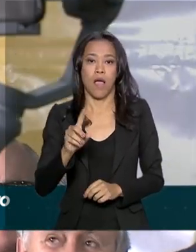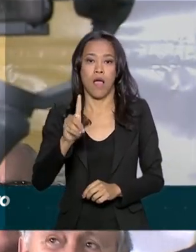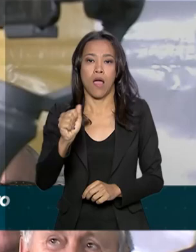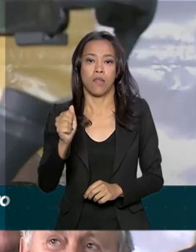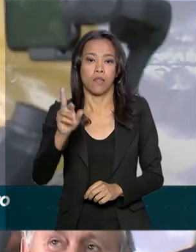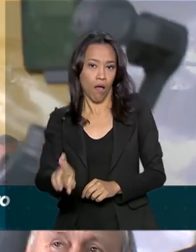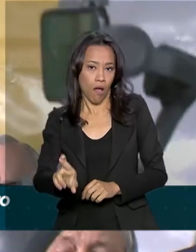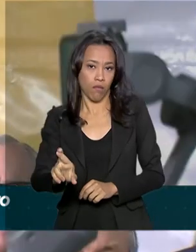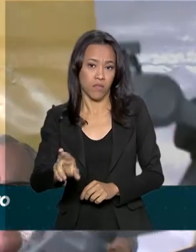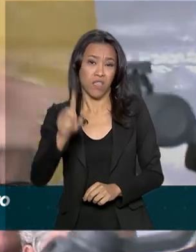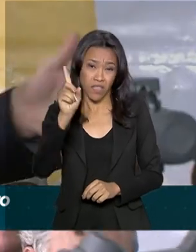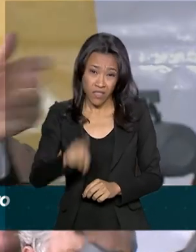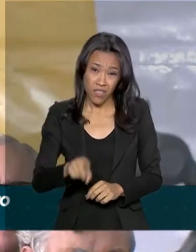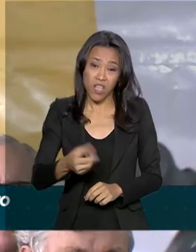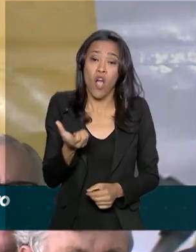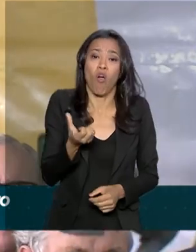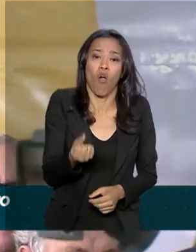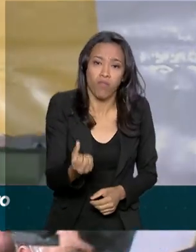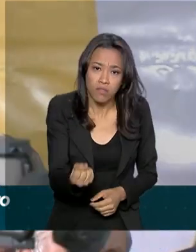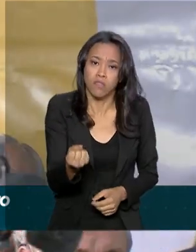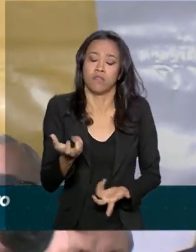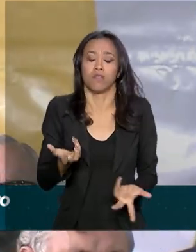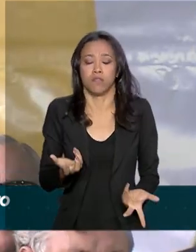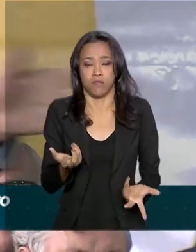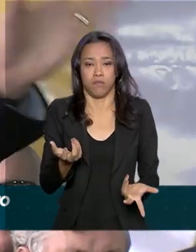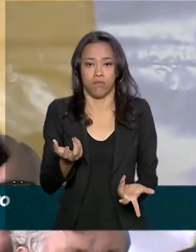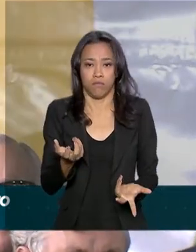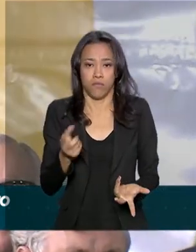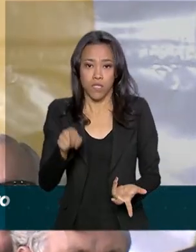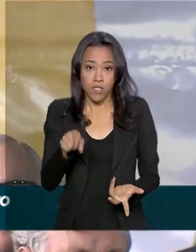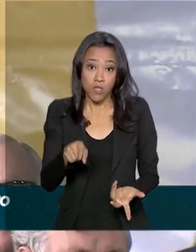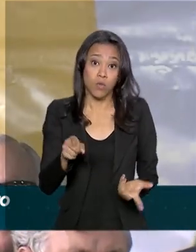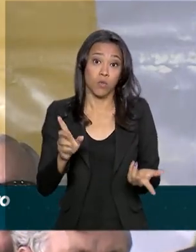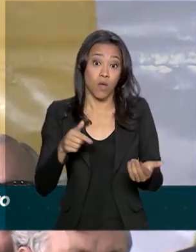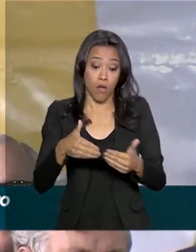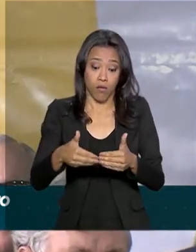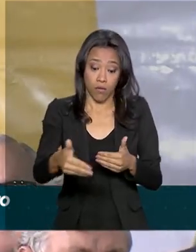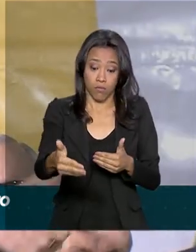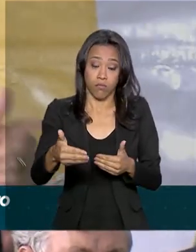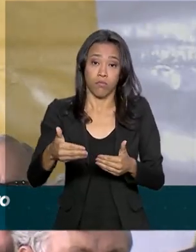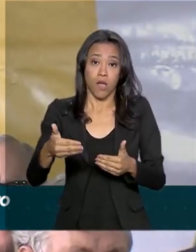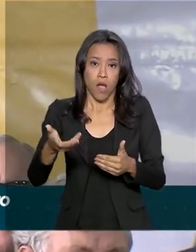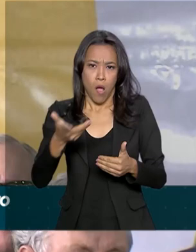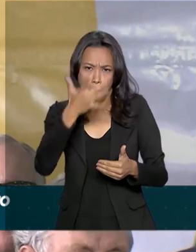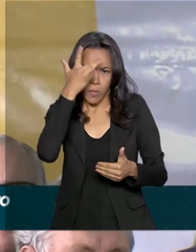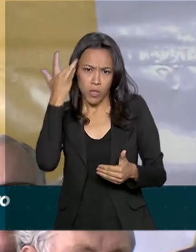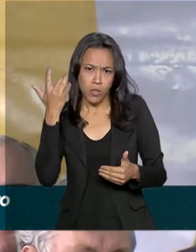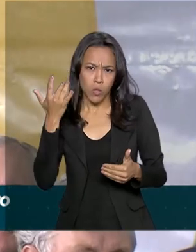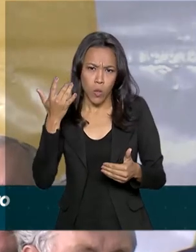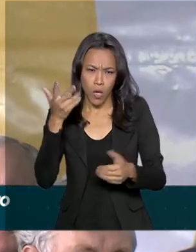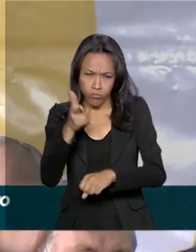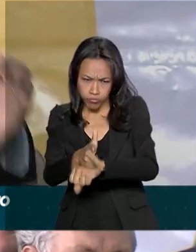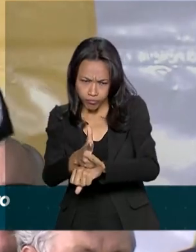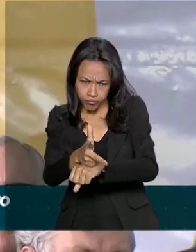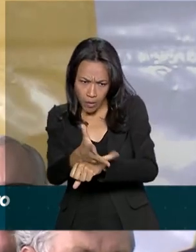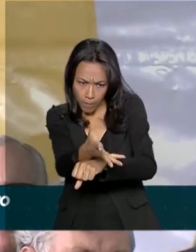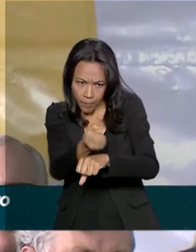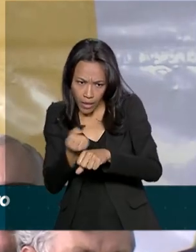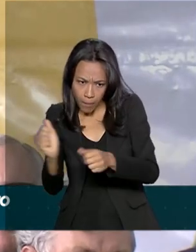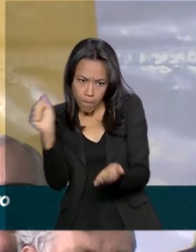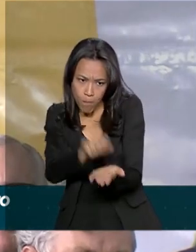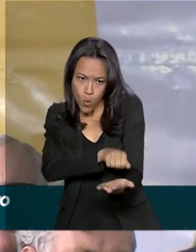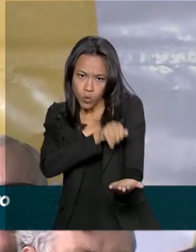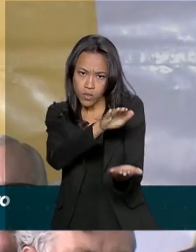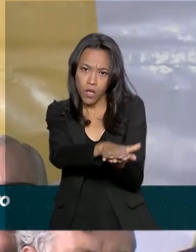Essa covardia de ficar num decidão, no final de um retão, alguém atrás do mar para multar vocês,